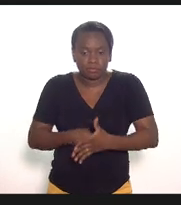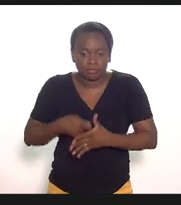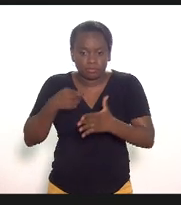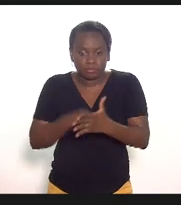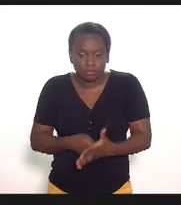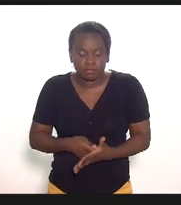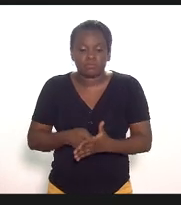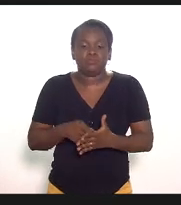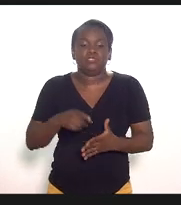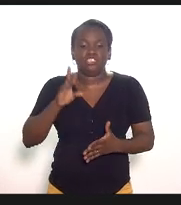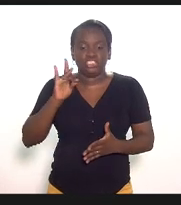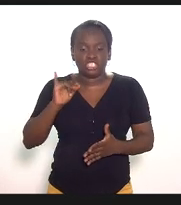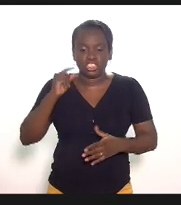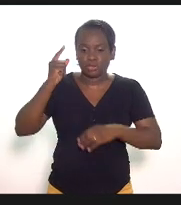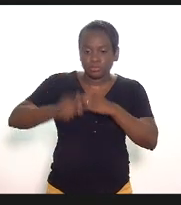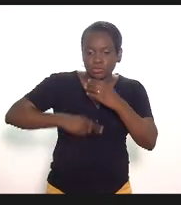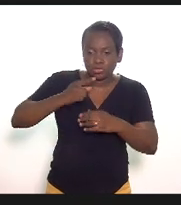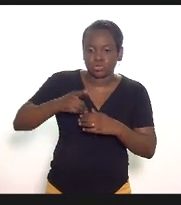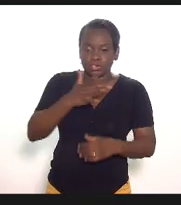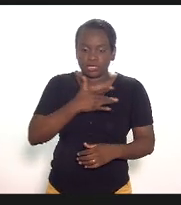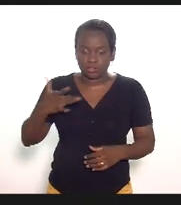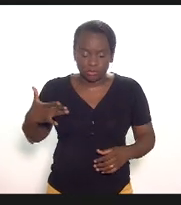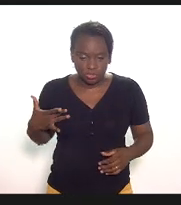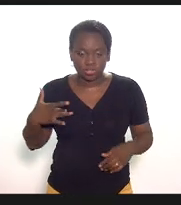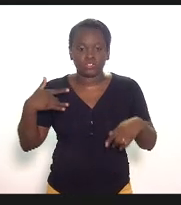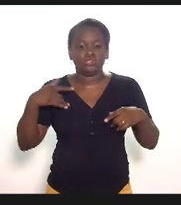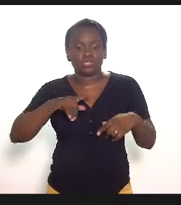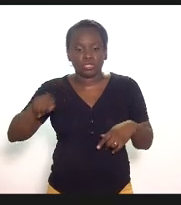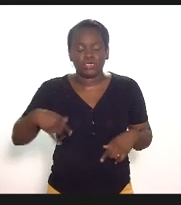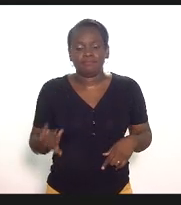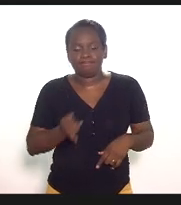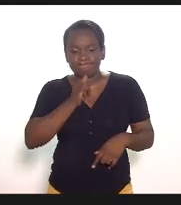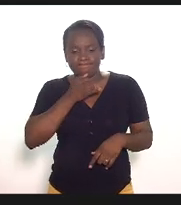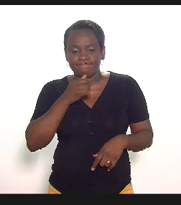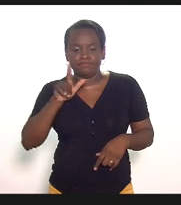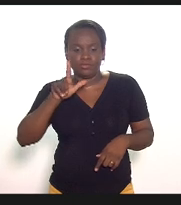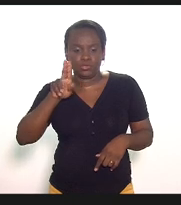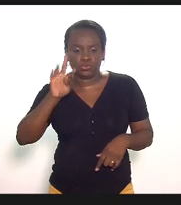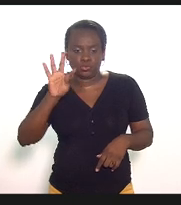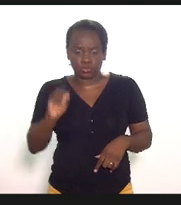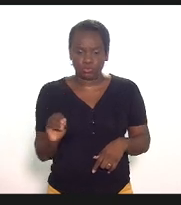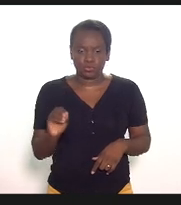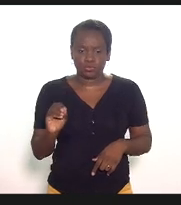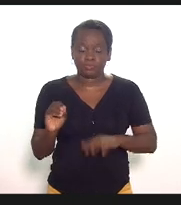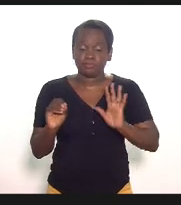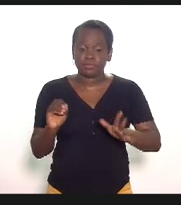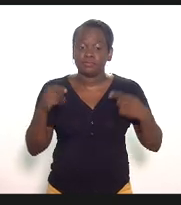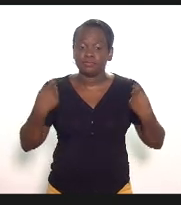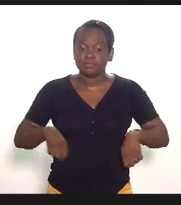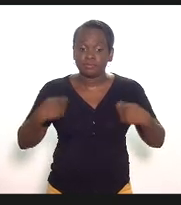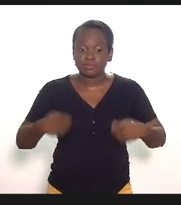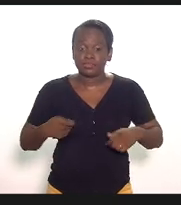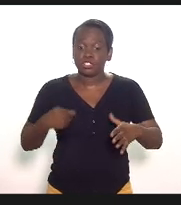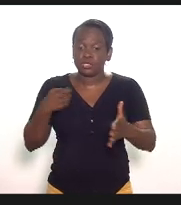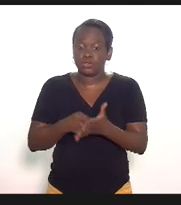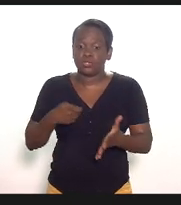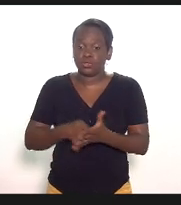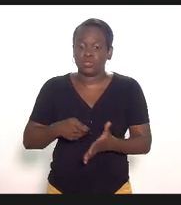Nesse Dia Mundial da Saúde, nós estamos de luto, mas nós precisamos de